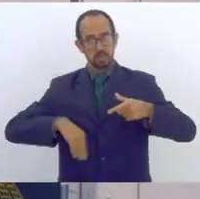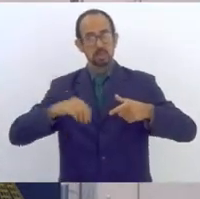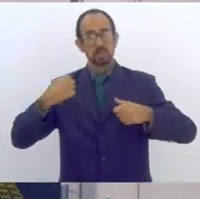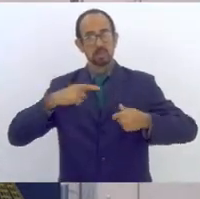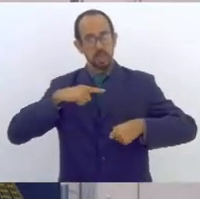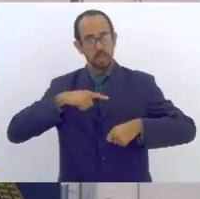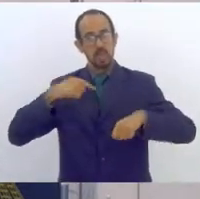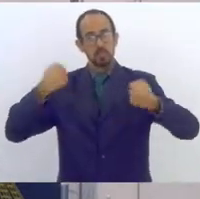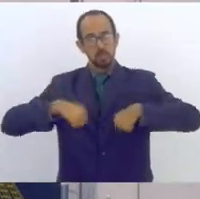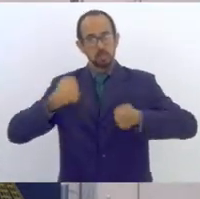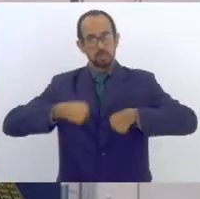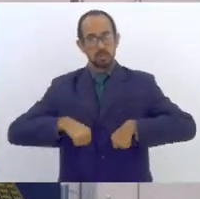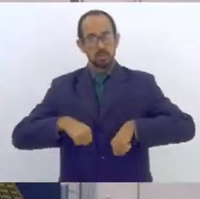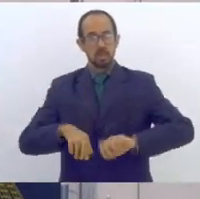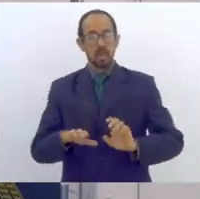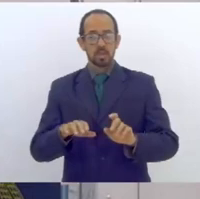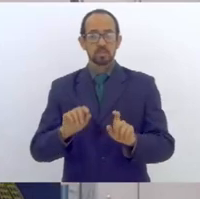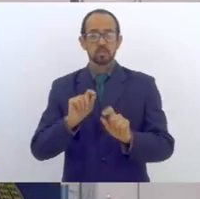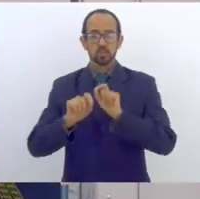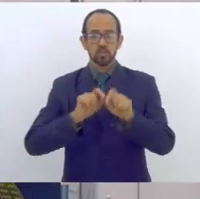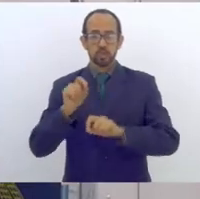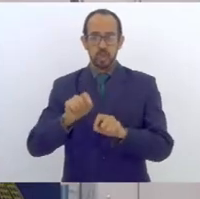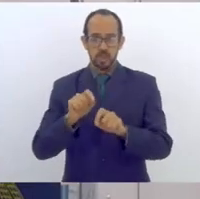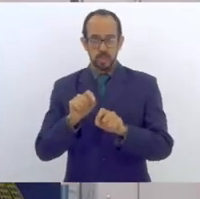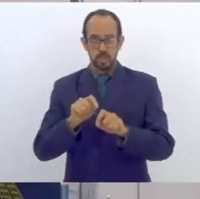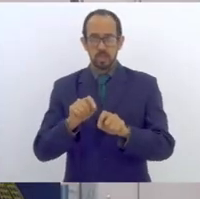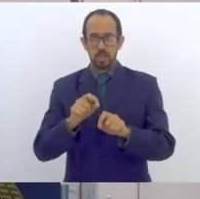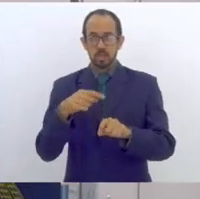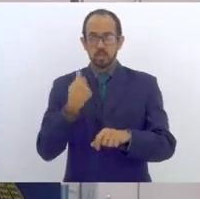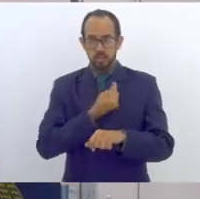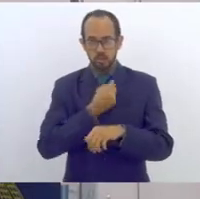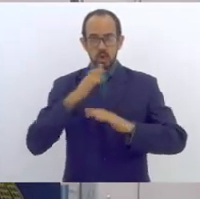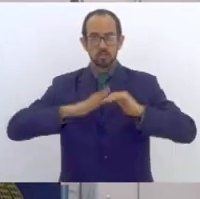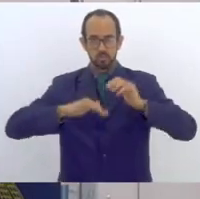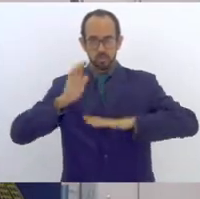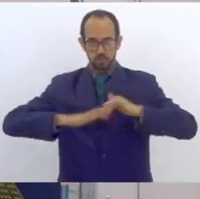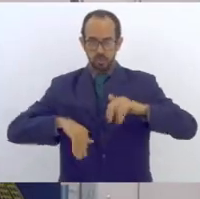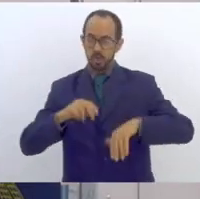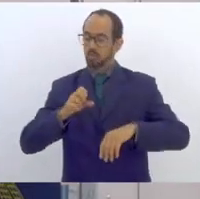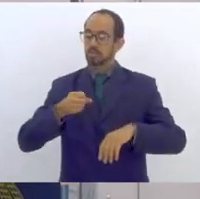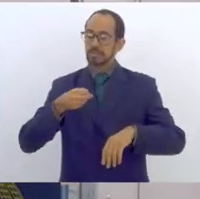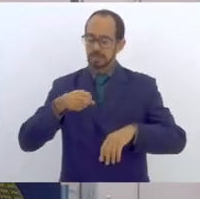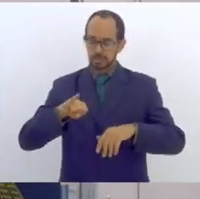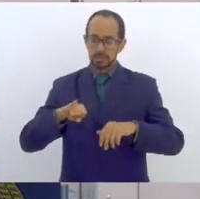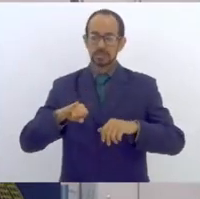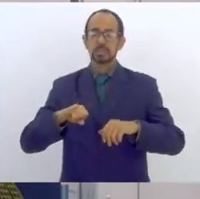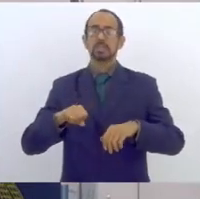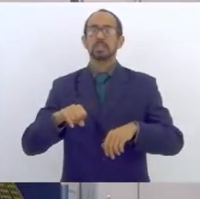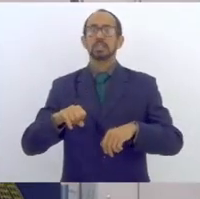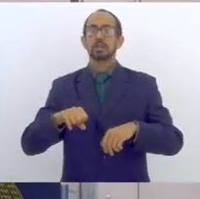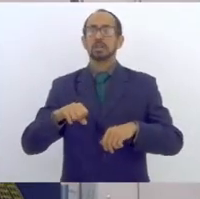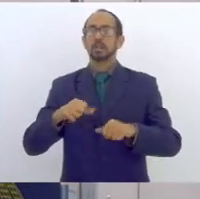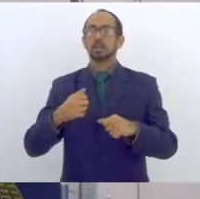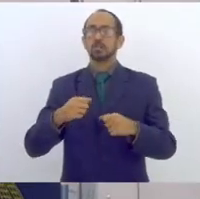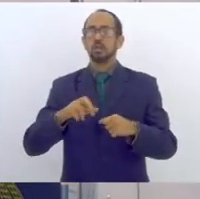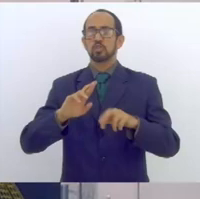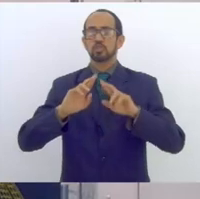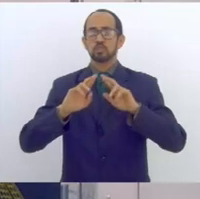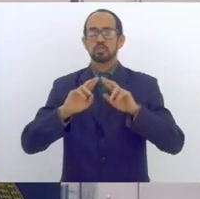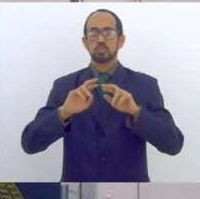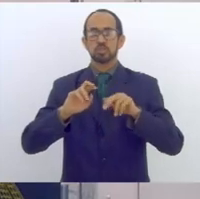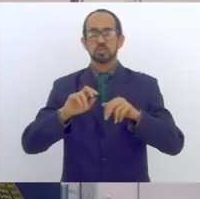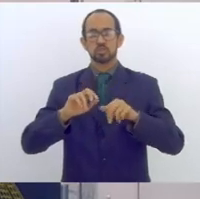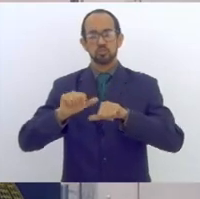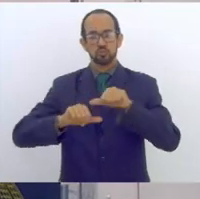já é um pleito há muito tempo dos peritos criminais que o nosso cargo uma vez que se torne mais Genérico porque já tem